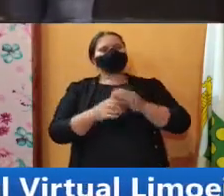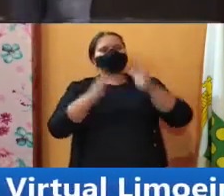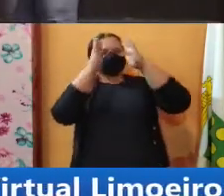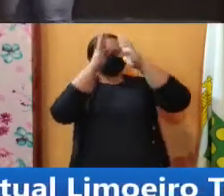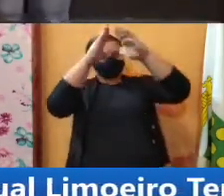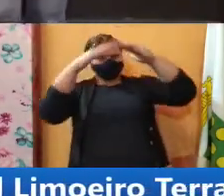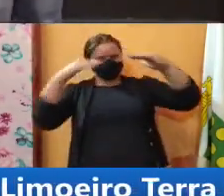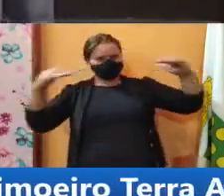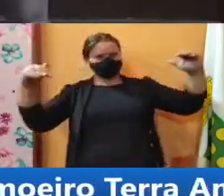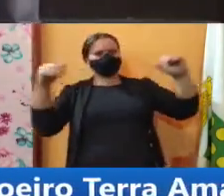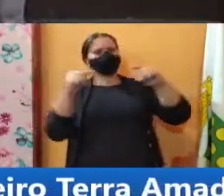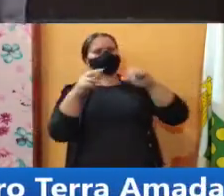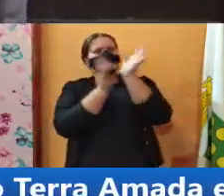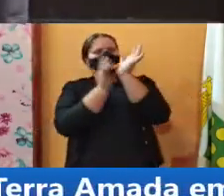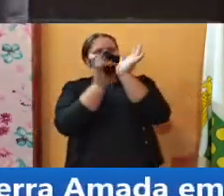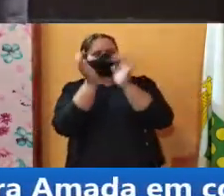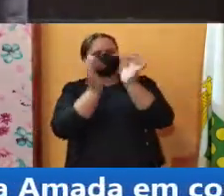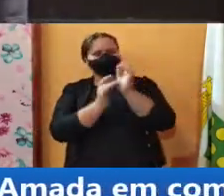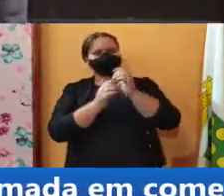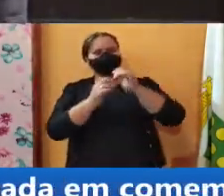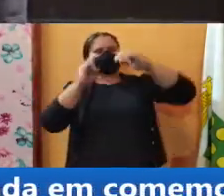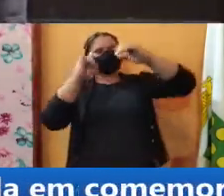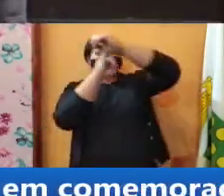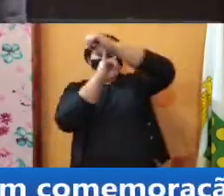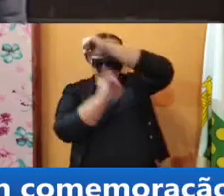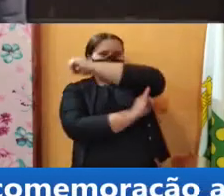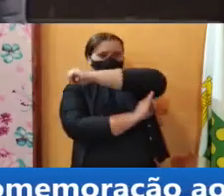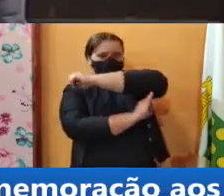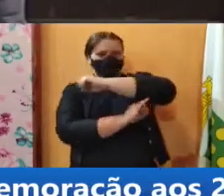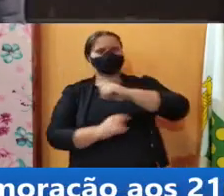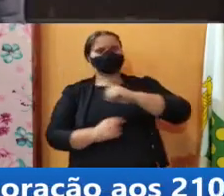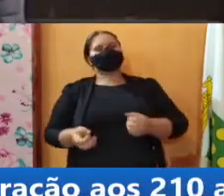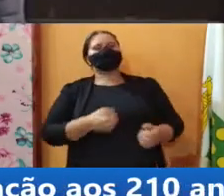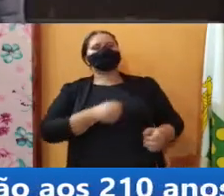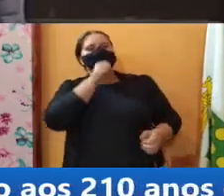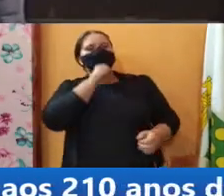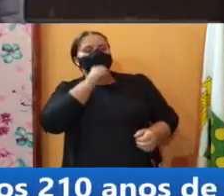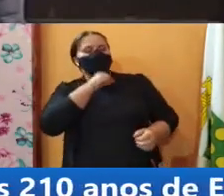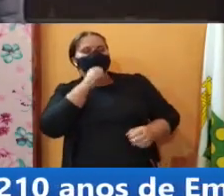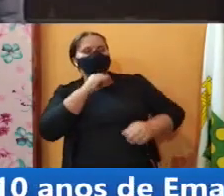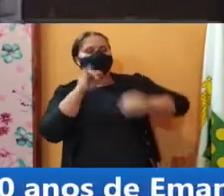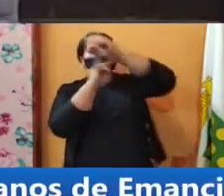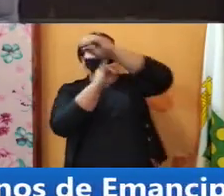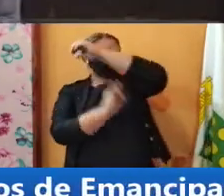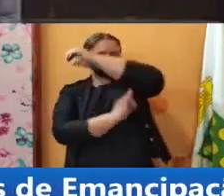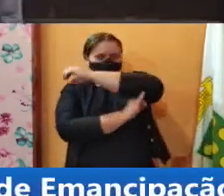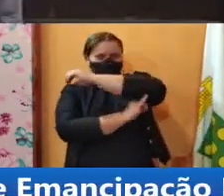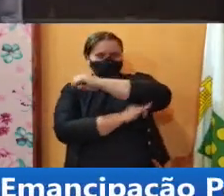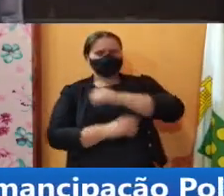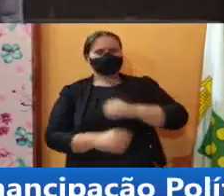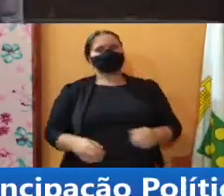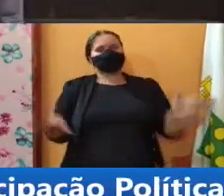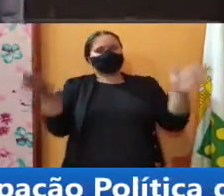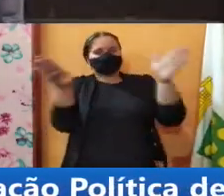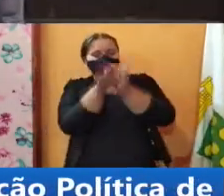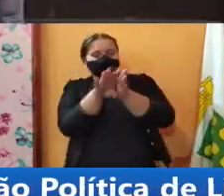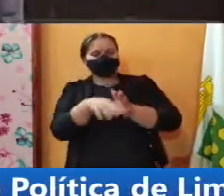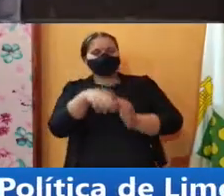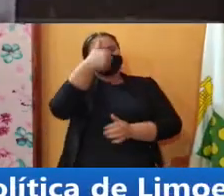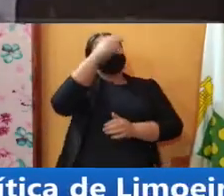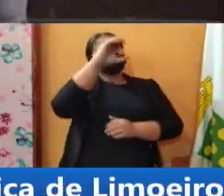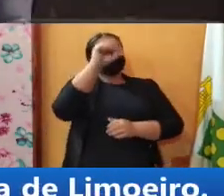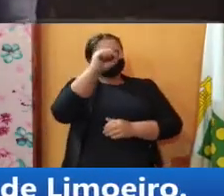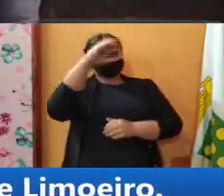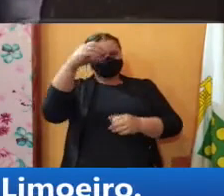Da ponte, rapaz, da Ponte Velha, Ponte Severino Pinheiro. Está chegando a 100 anos aquela ponte.